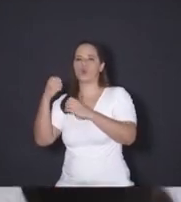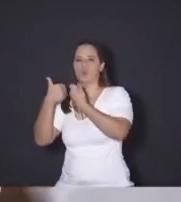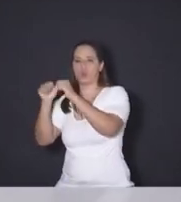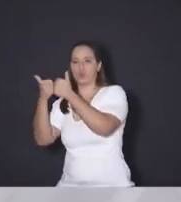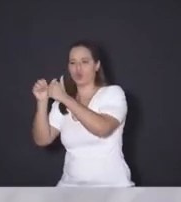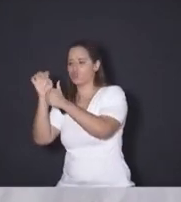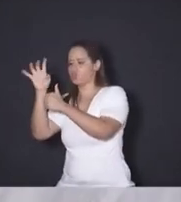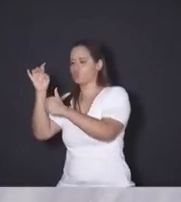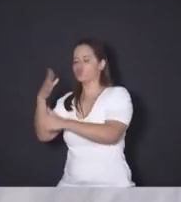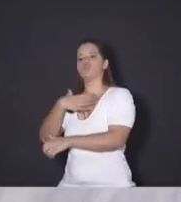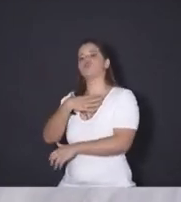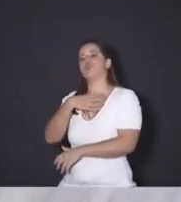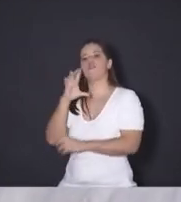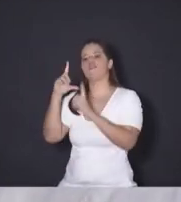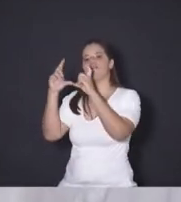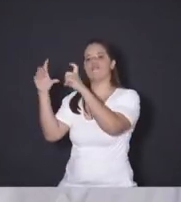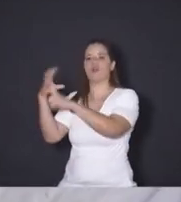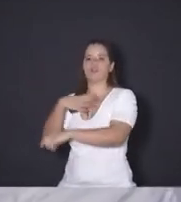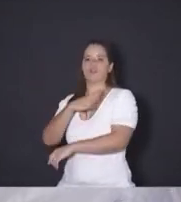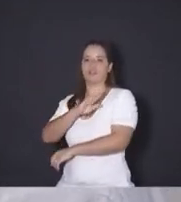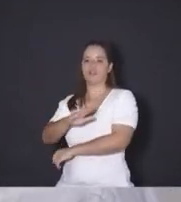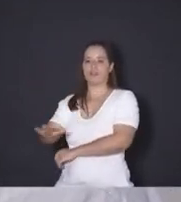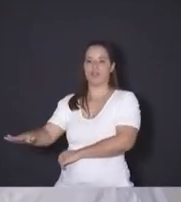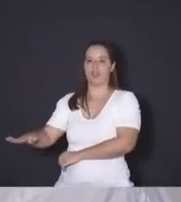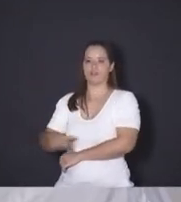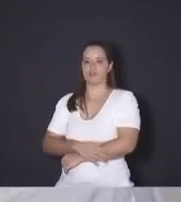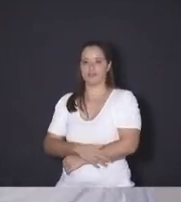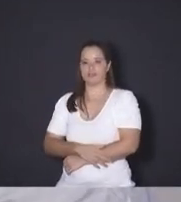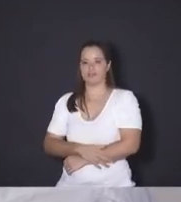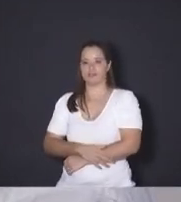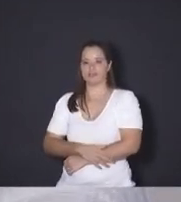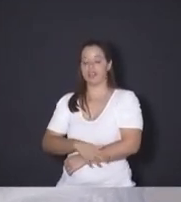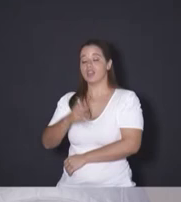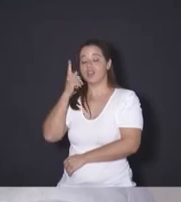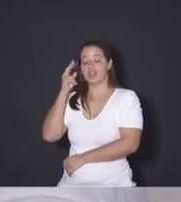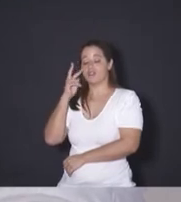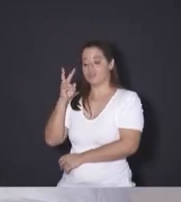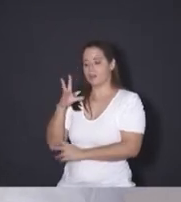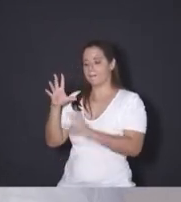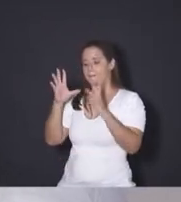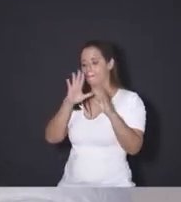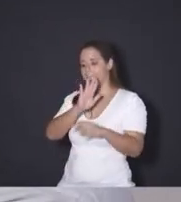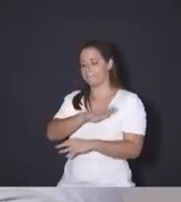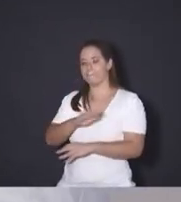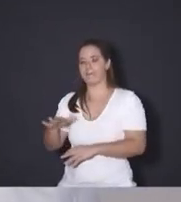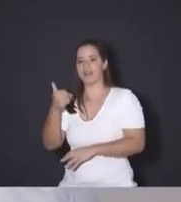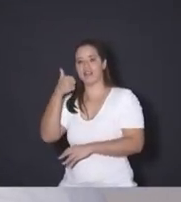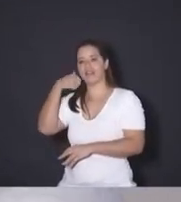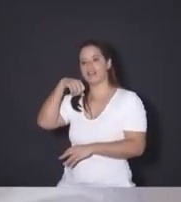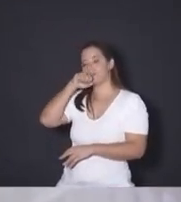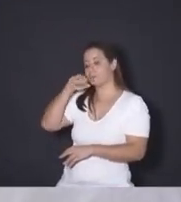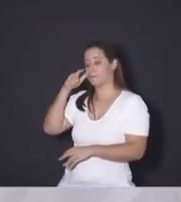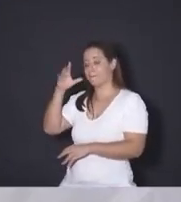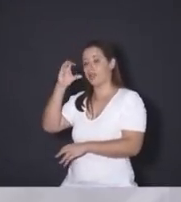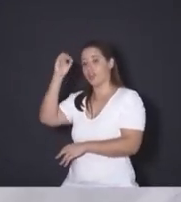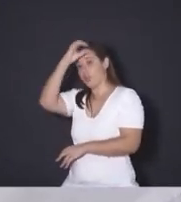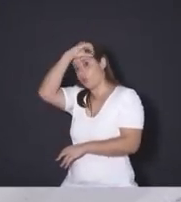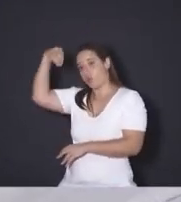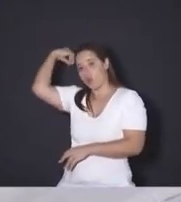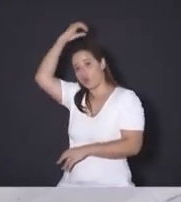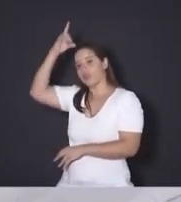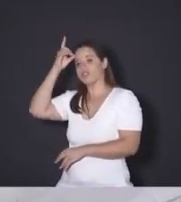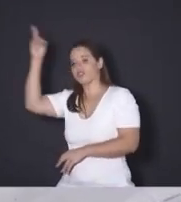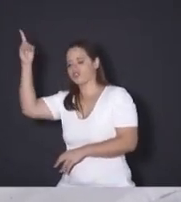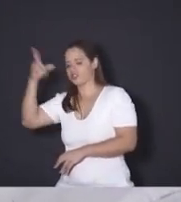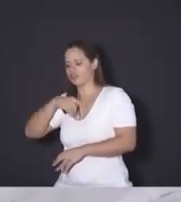fotos de crianças e aloure chá se você pega uma foto linda de manhã à orixá e colocar no lugar embaixo tem um